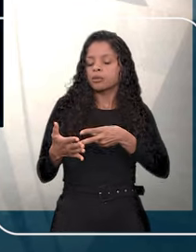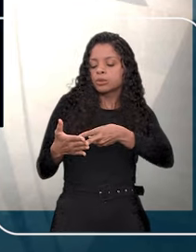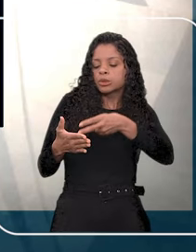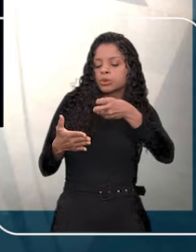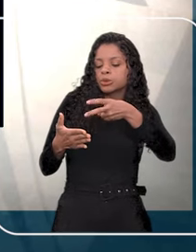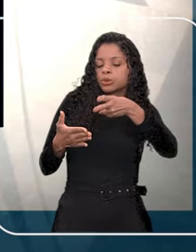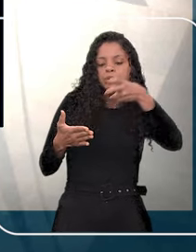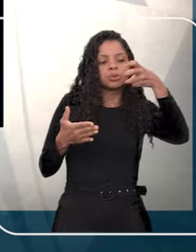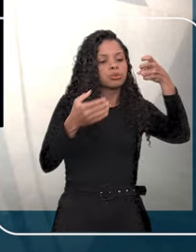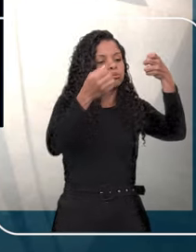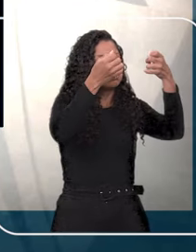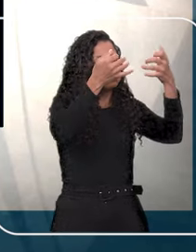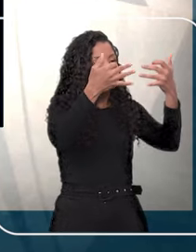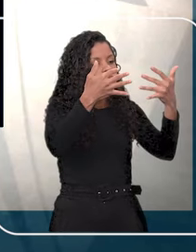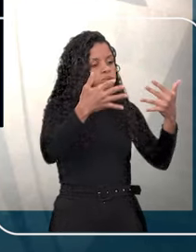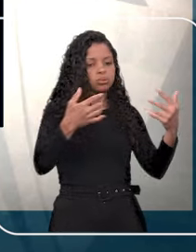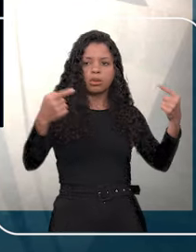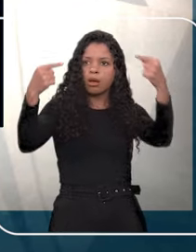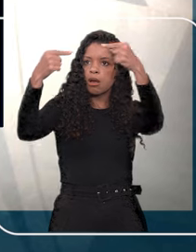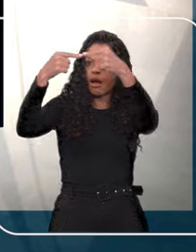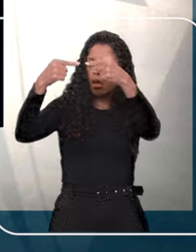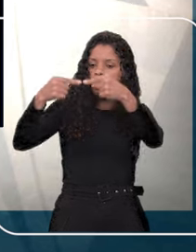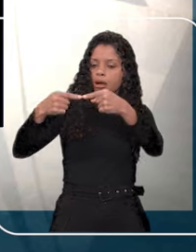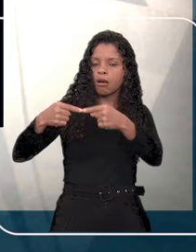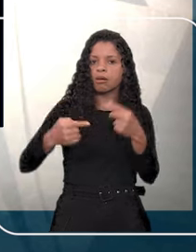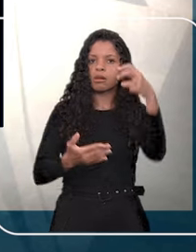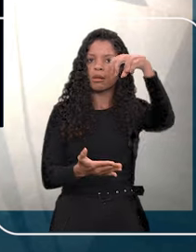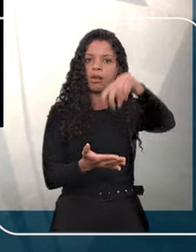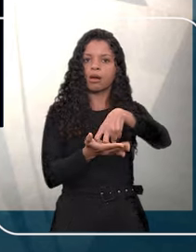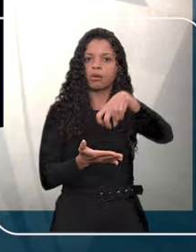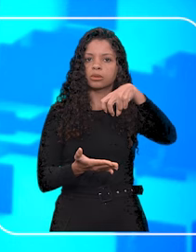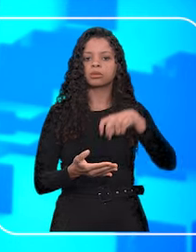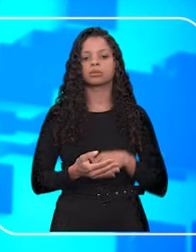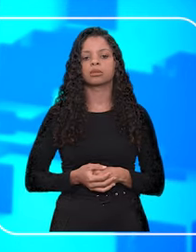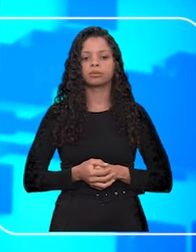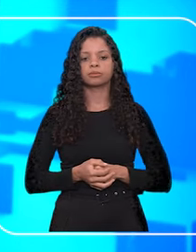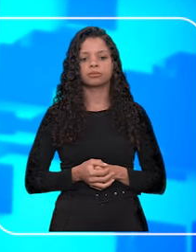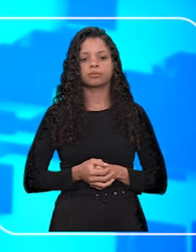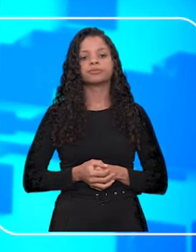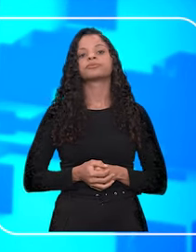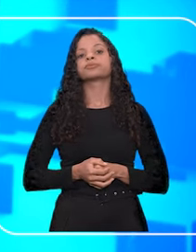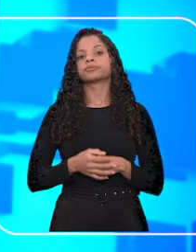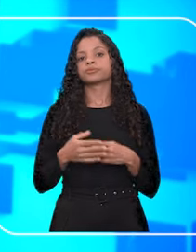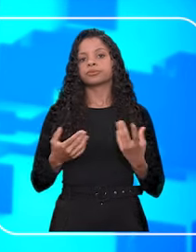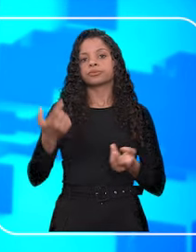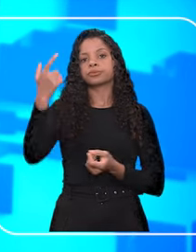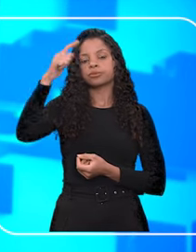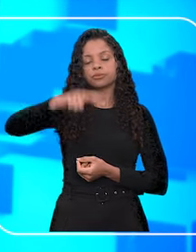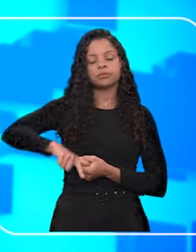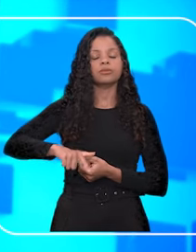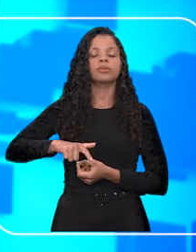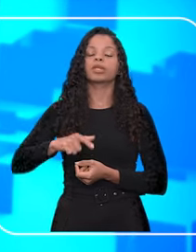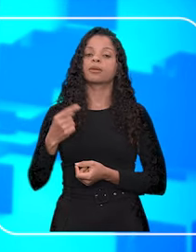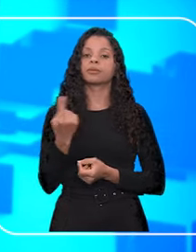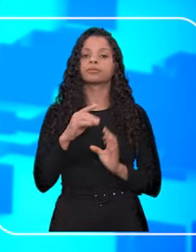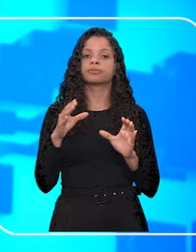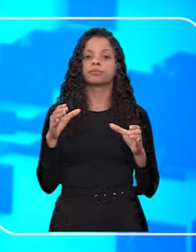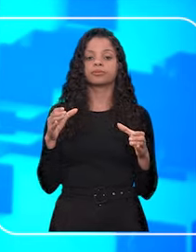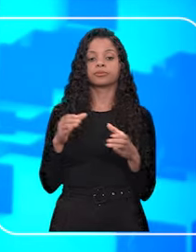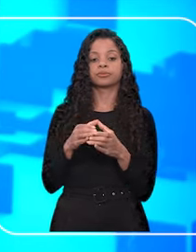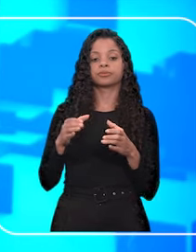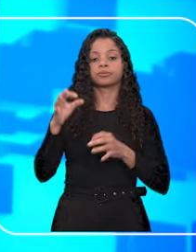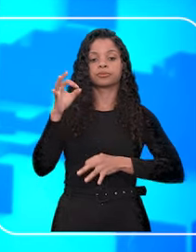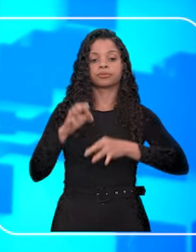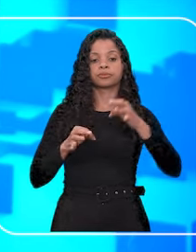inicialmente coletados fossem idênticos aos que corroboraram a condenação em repetitivo a primeira sessão do Superior